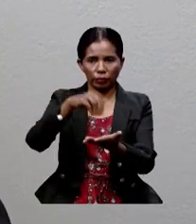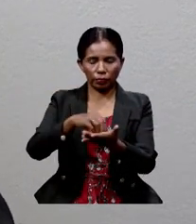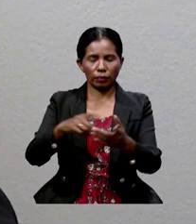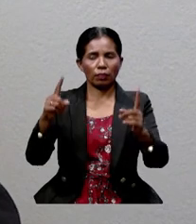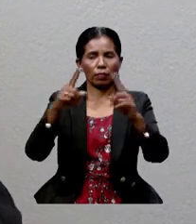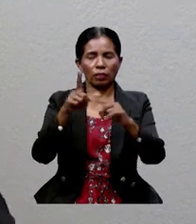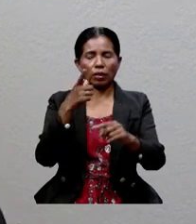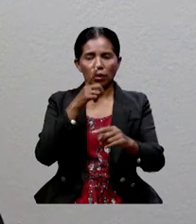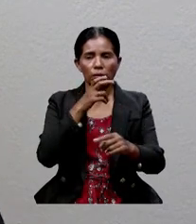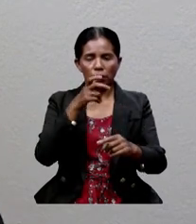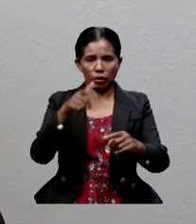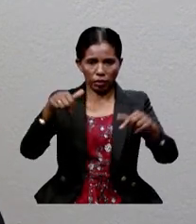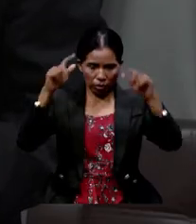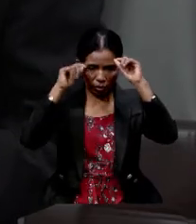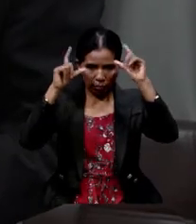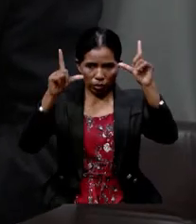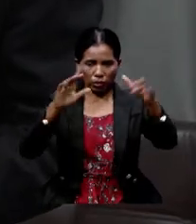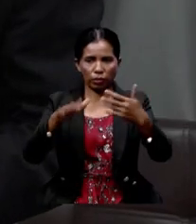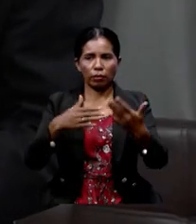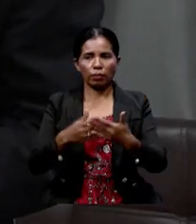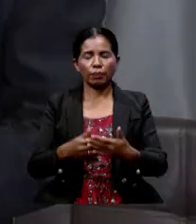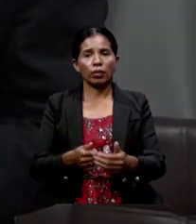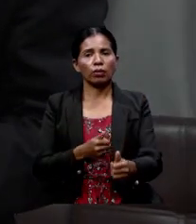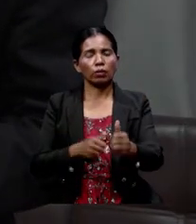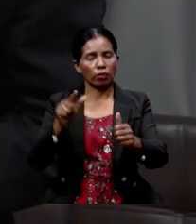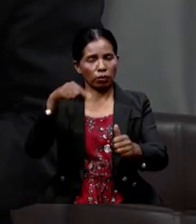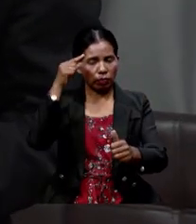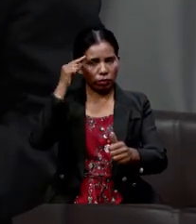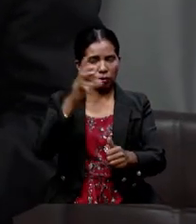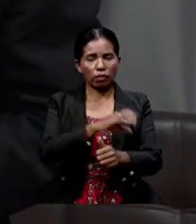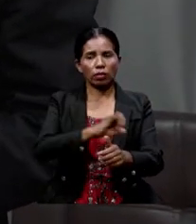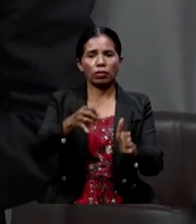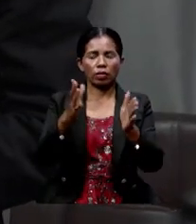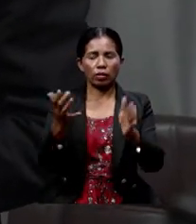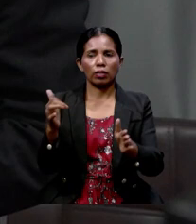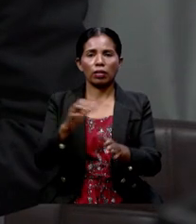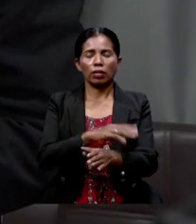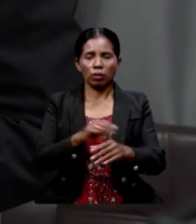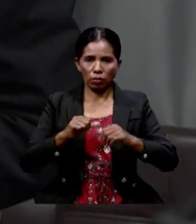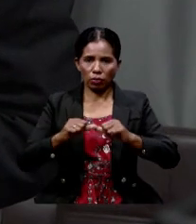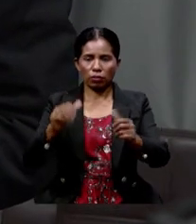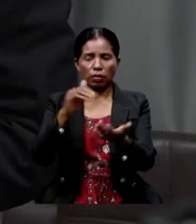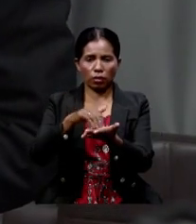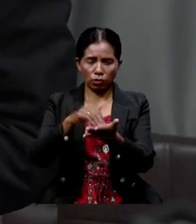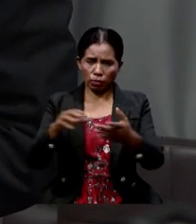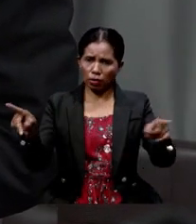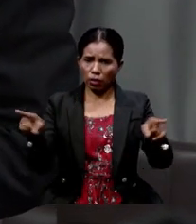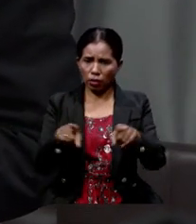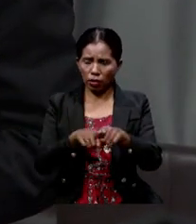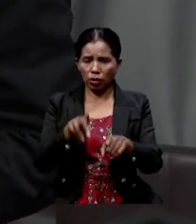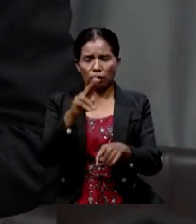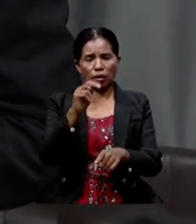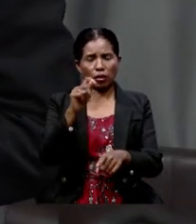língua portuguesa e a Timor-Leste larantoma. Tuir governante ne, universidade nebe, mas jornalista sira atu continua estudo macanesan, o